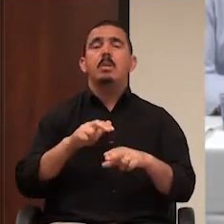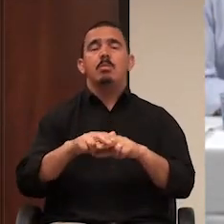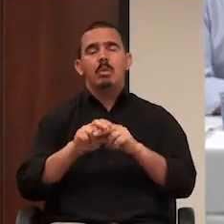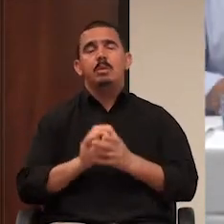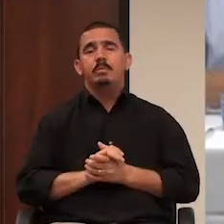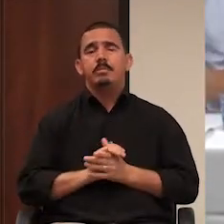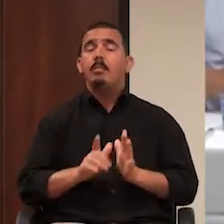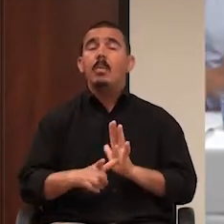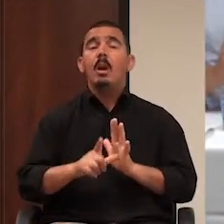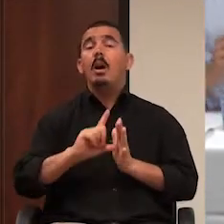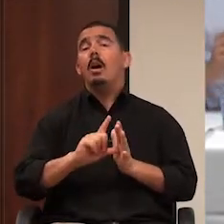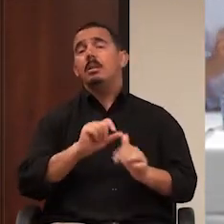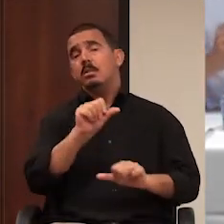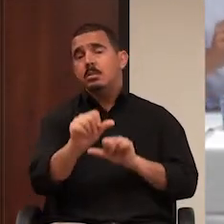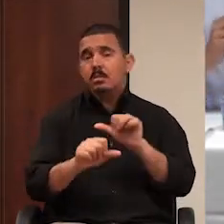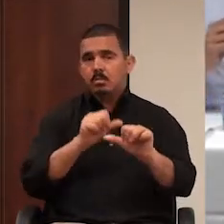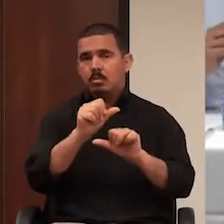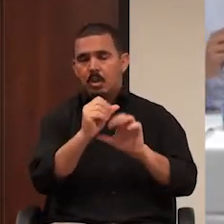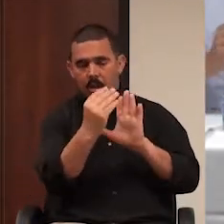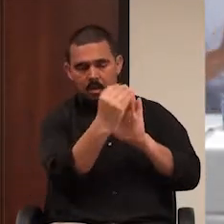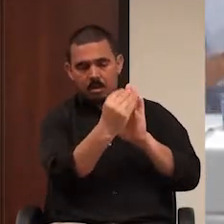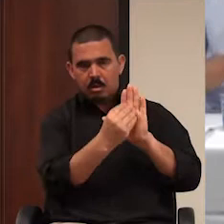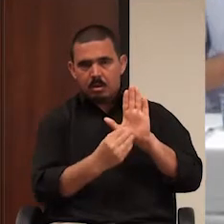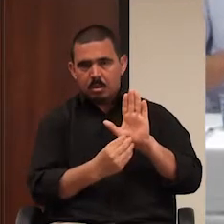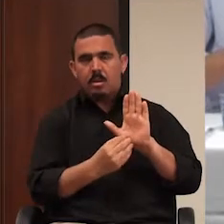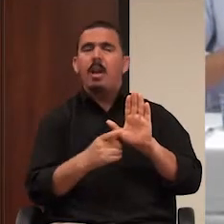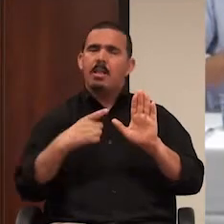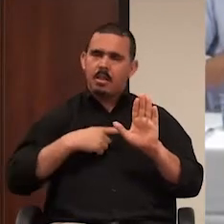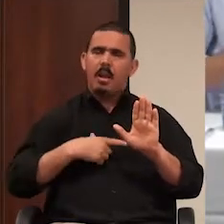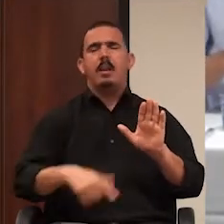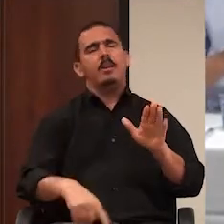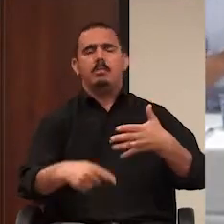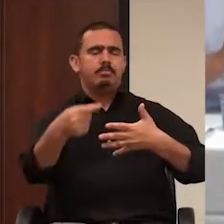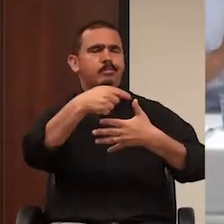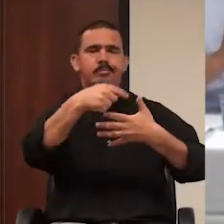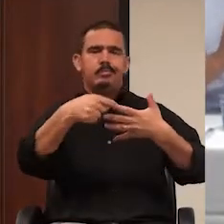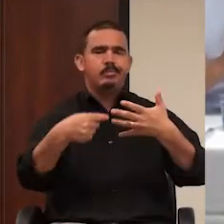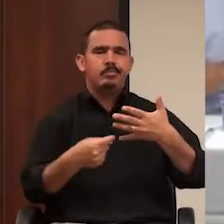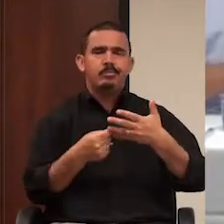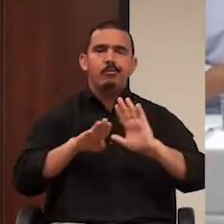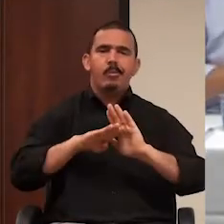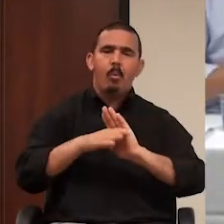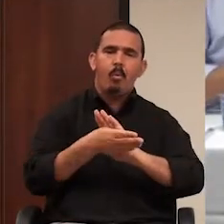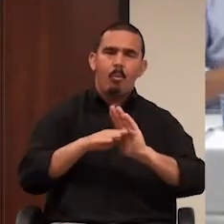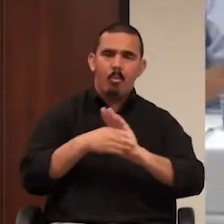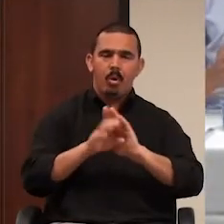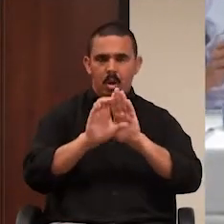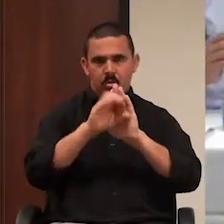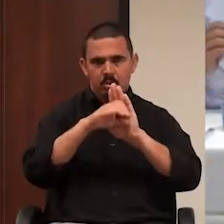da alteração, existem vários conceitos, né? De curatela, de interdição. Eu prefiro o conceito que